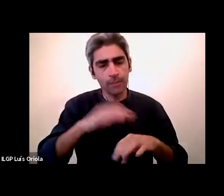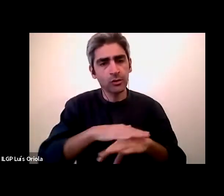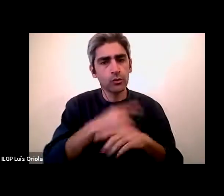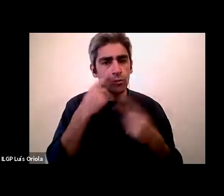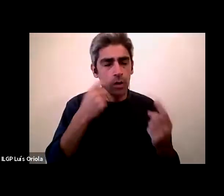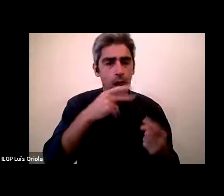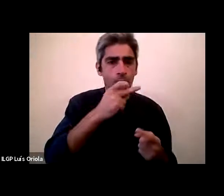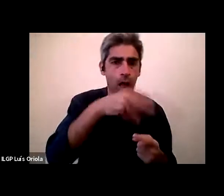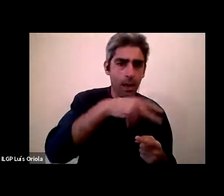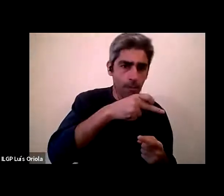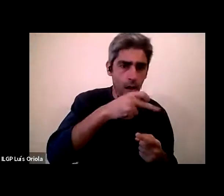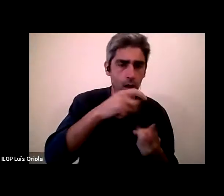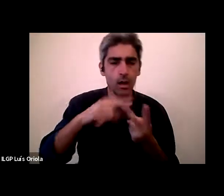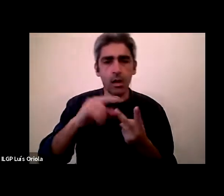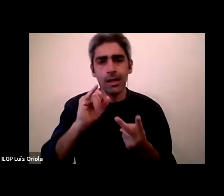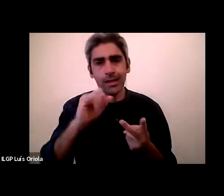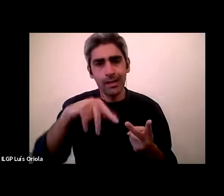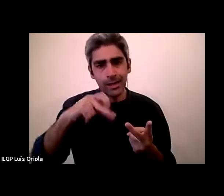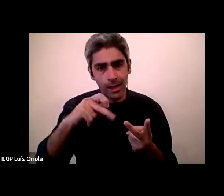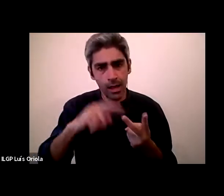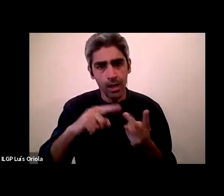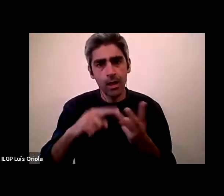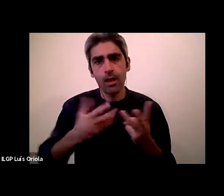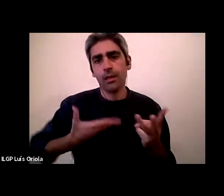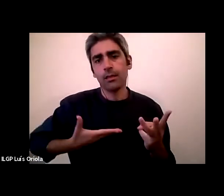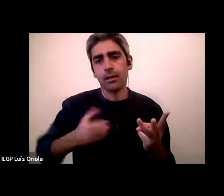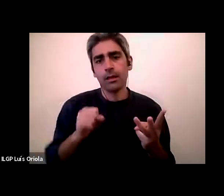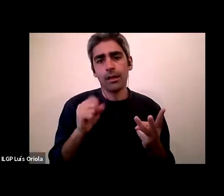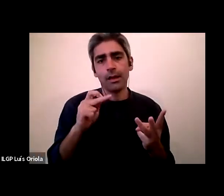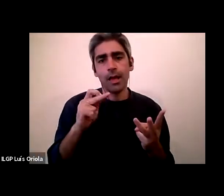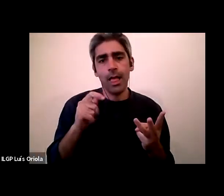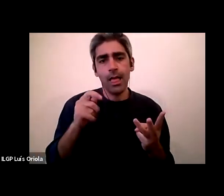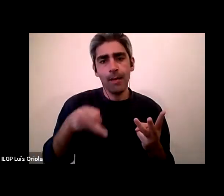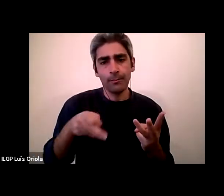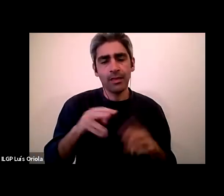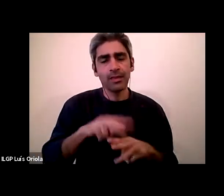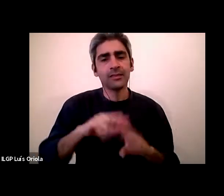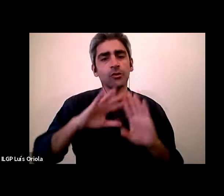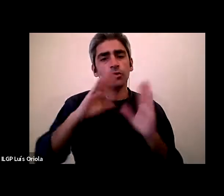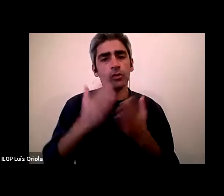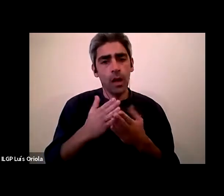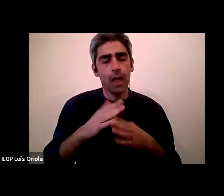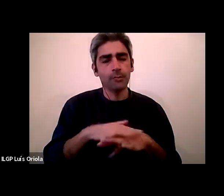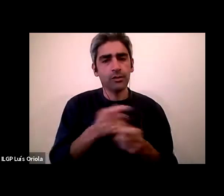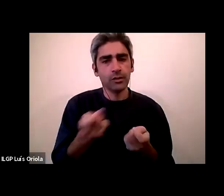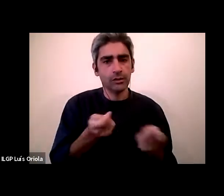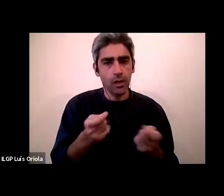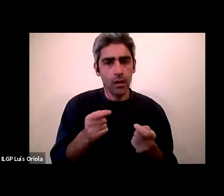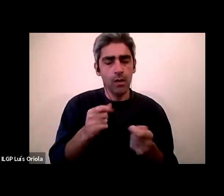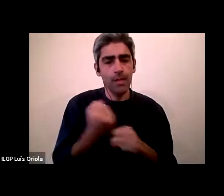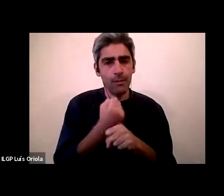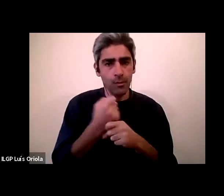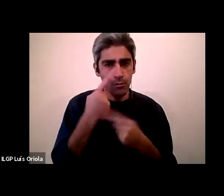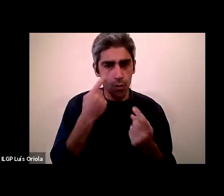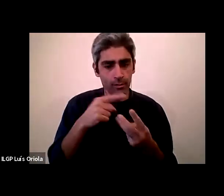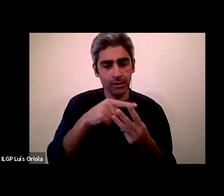AMA, o INA, a DGAEP, a Direção-Geral da Administração e do Emprego Público, e este conjunto de entidades tem